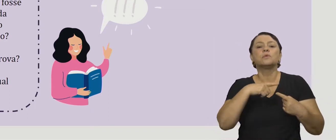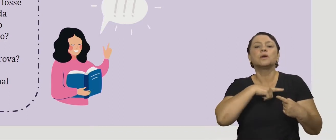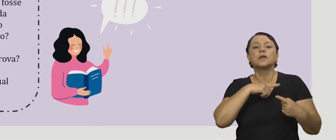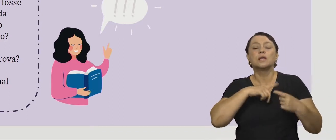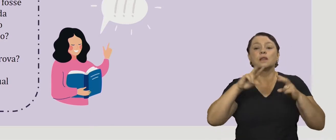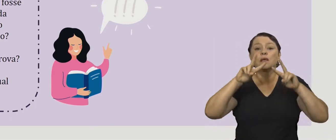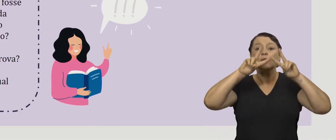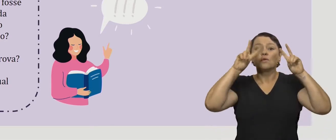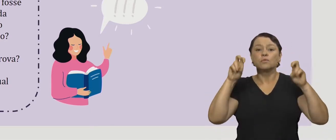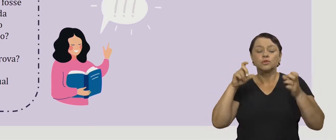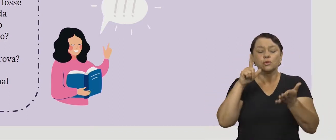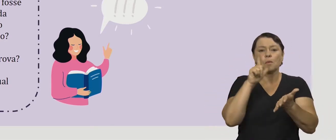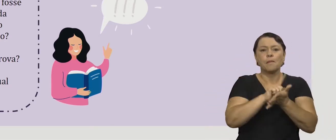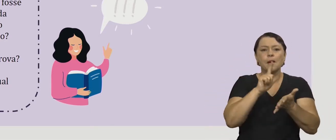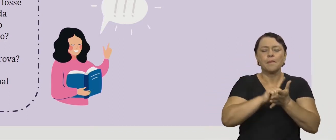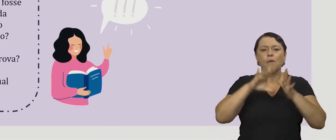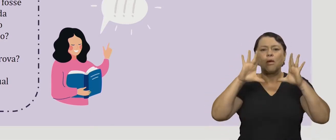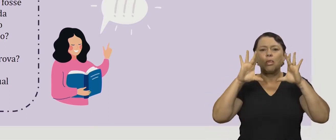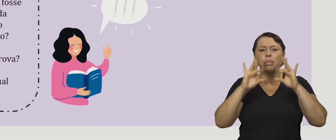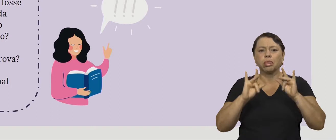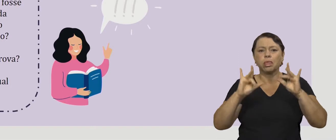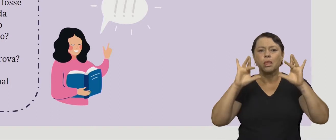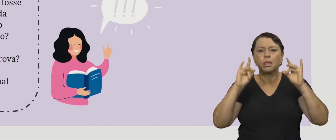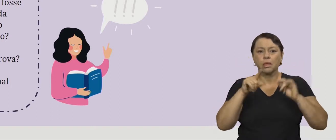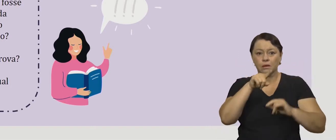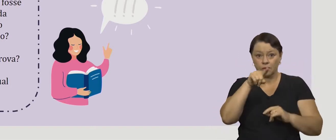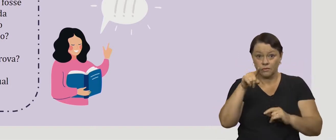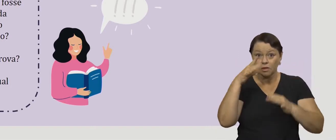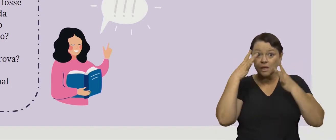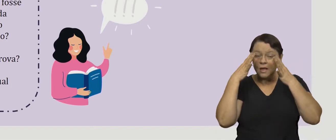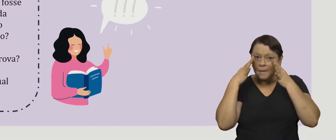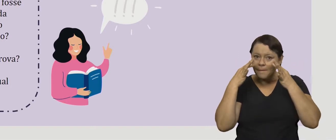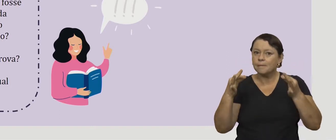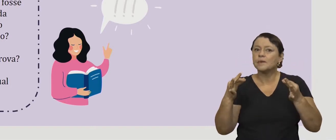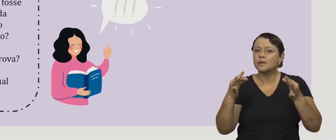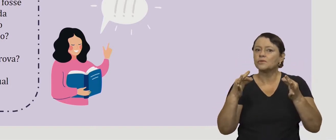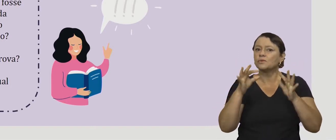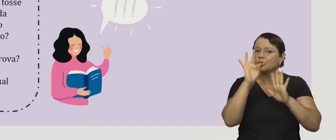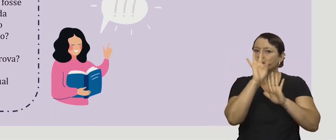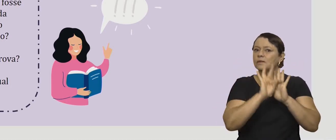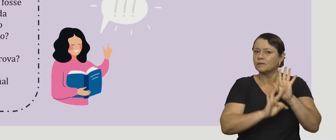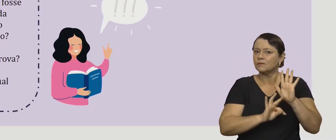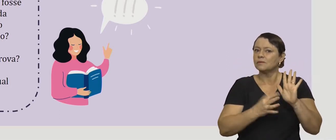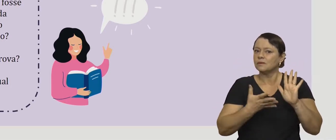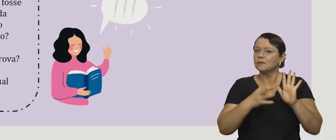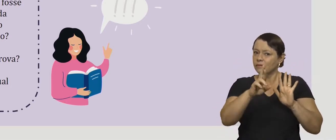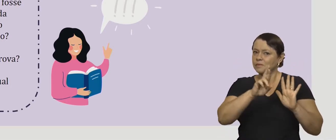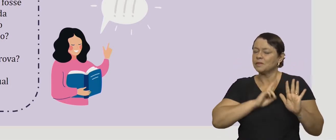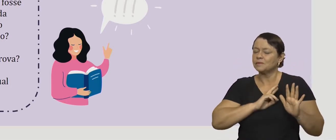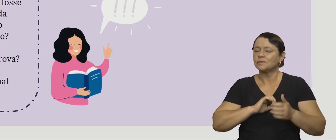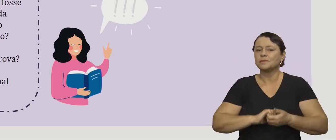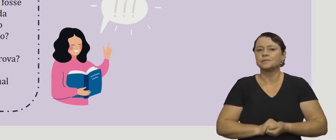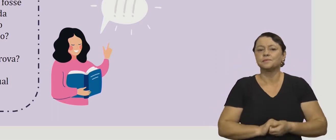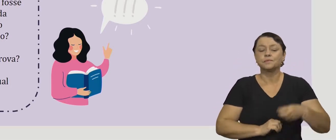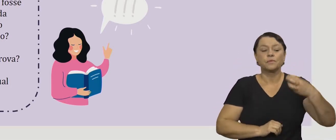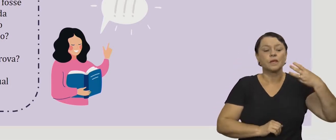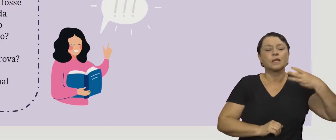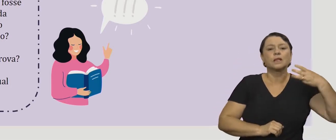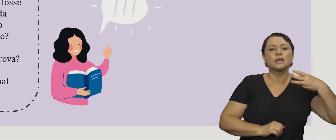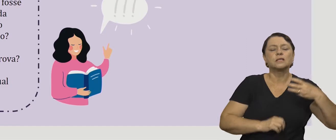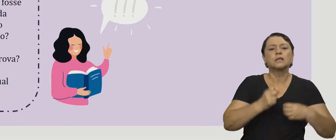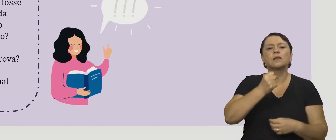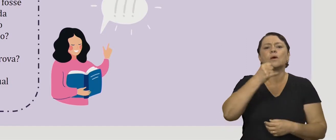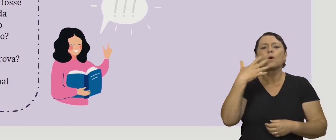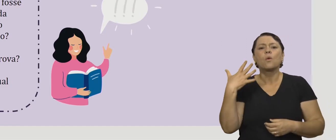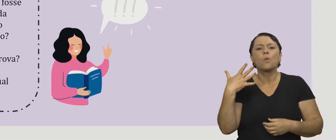título Papel Grudento? Quem prestou atenção no texto vai saber me responder. Terceira. Quantas pessoas são